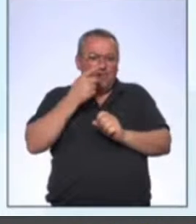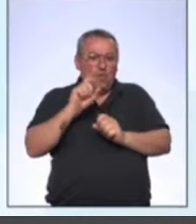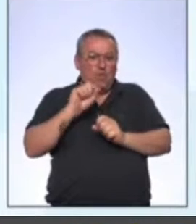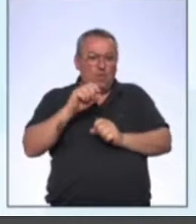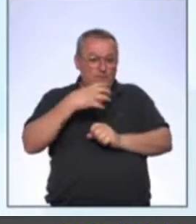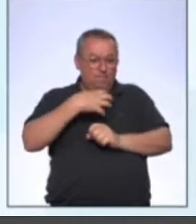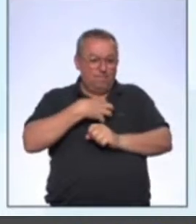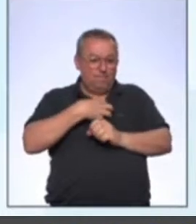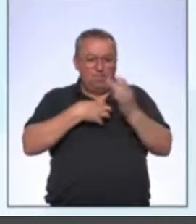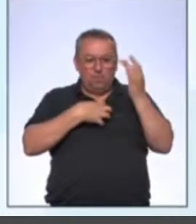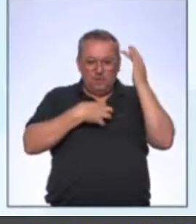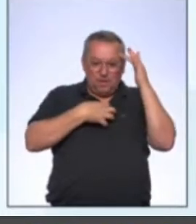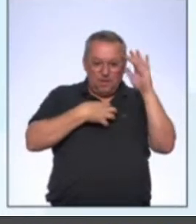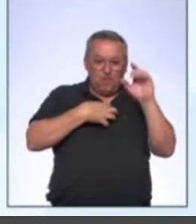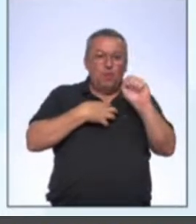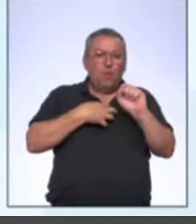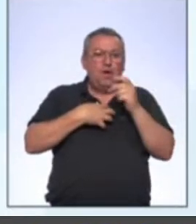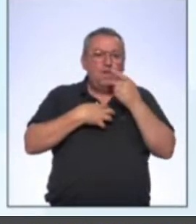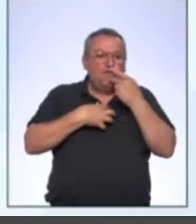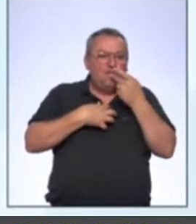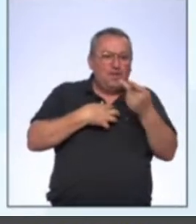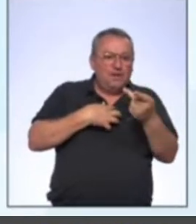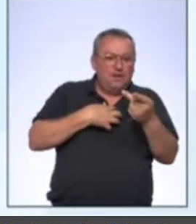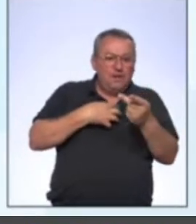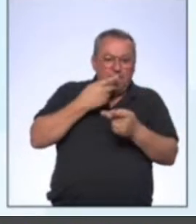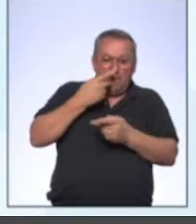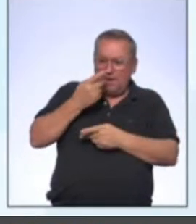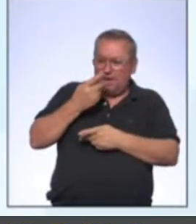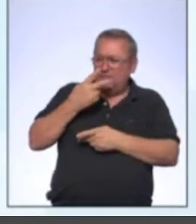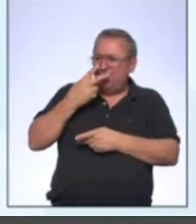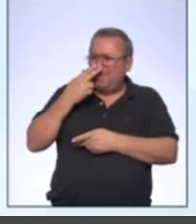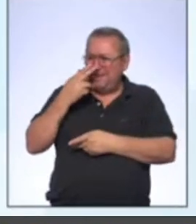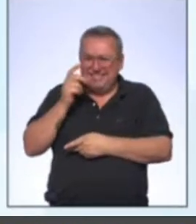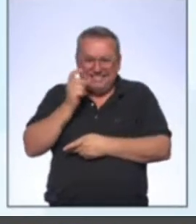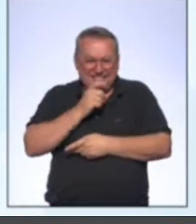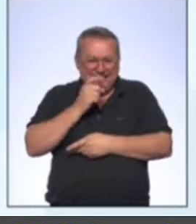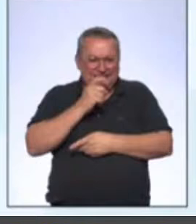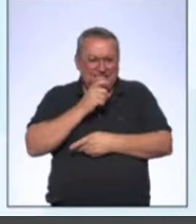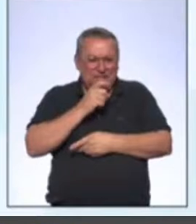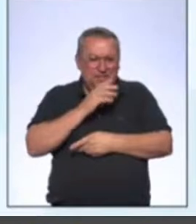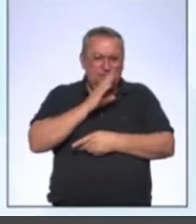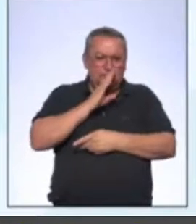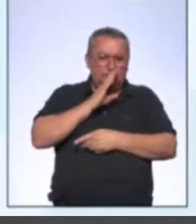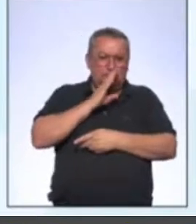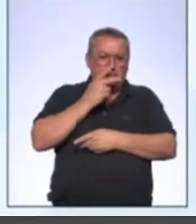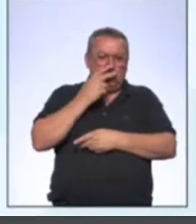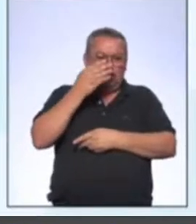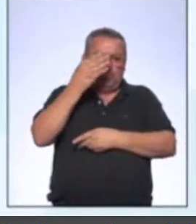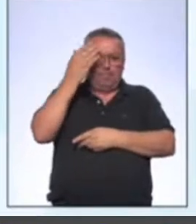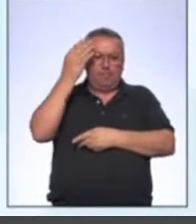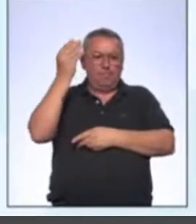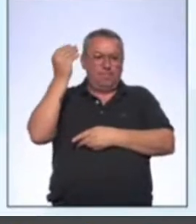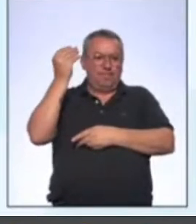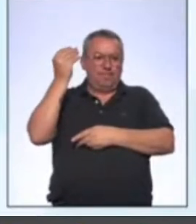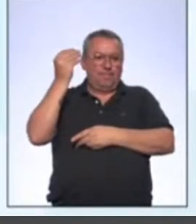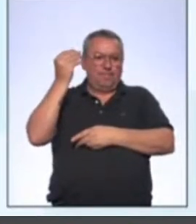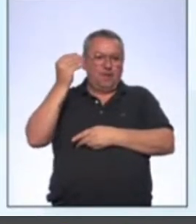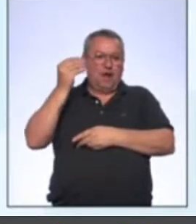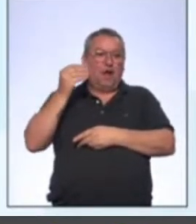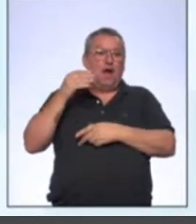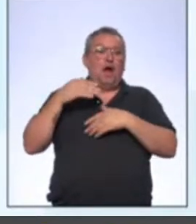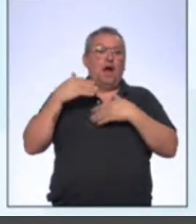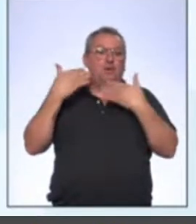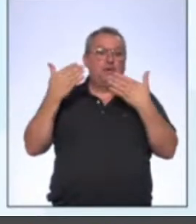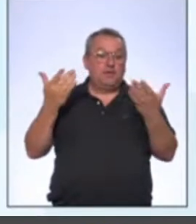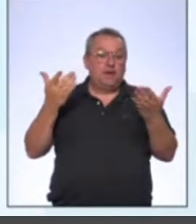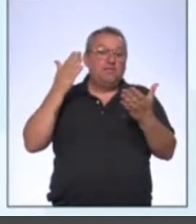o que sente, não sabe o que há de dizer. Fala, parece que mente. Cala, parece esquecer.